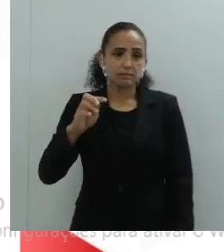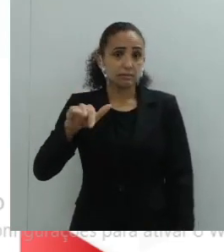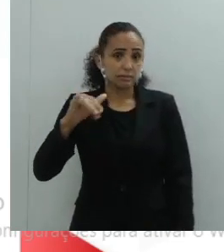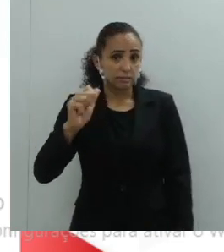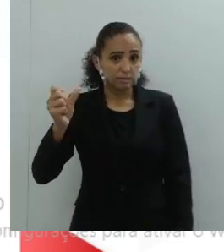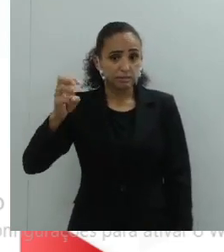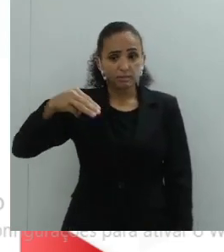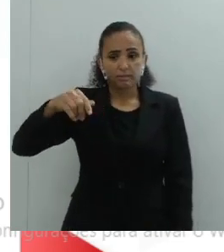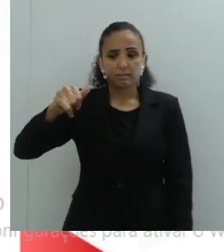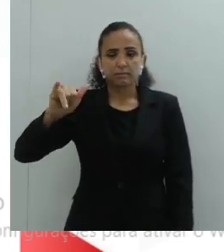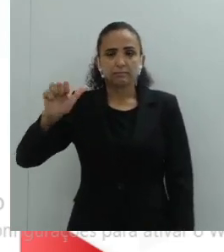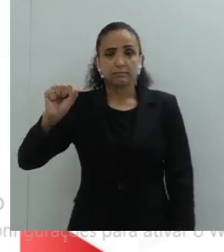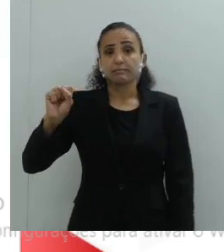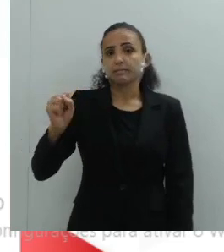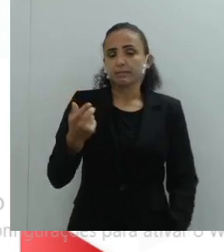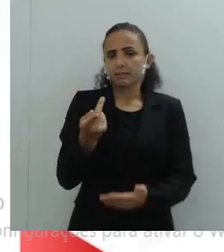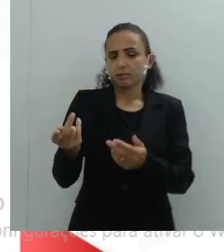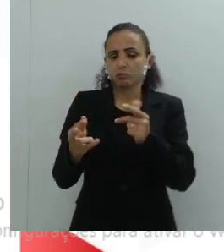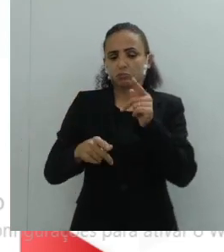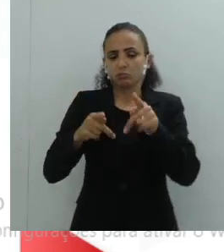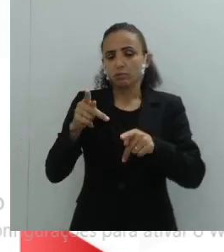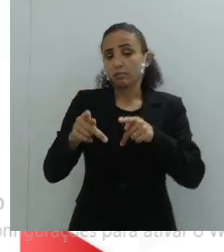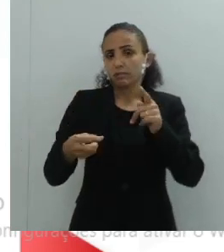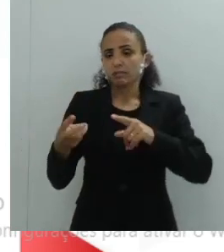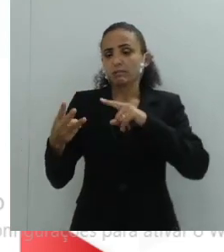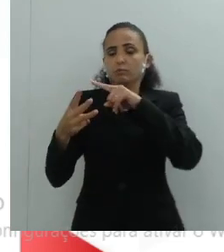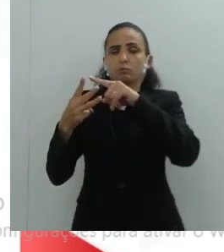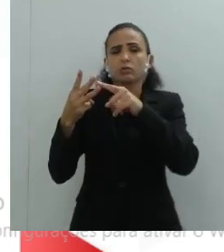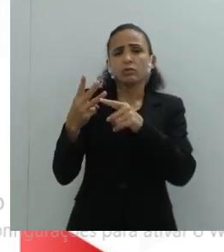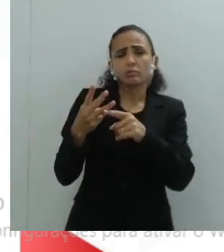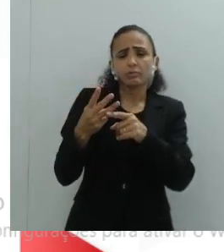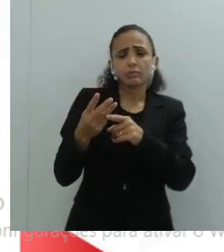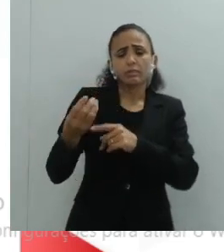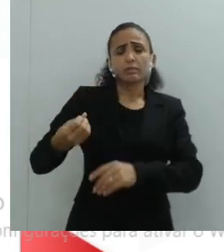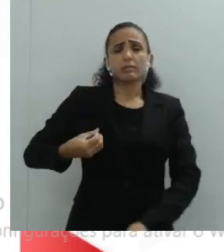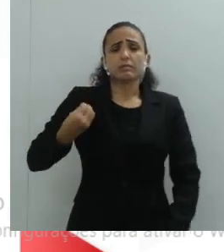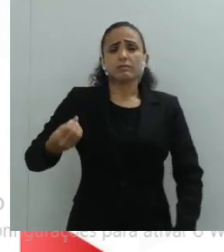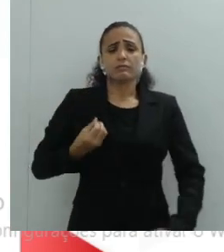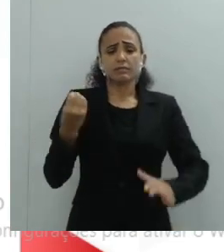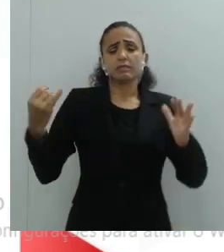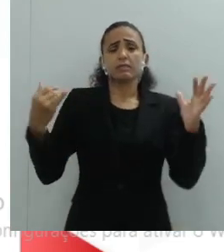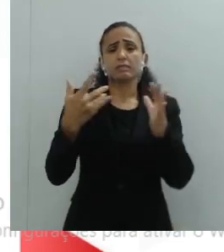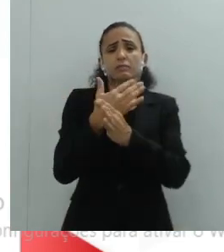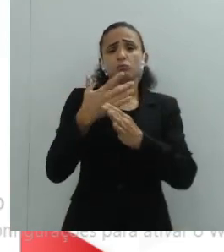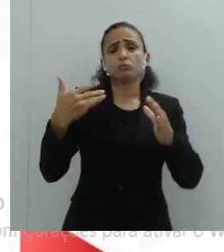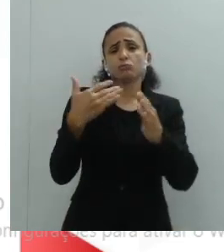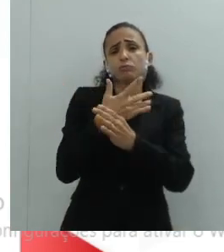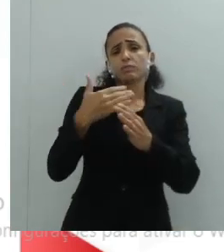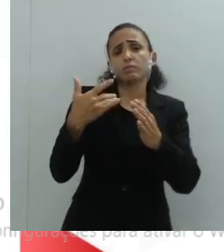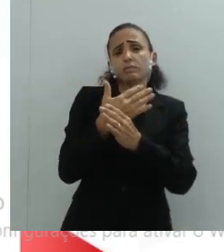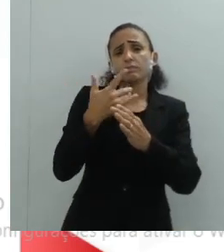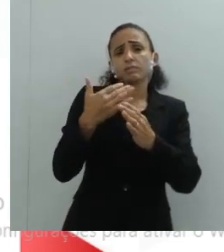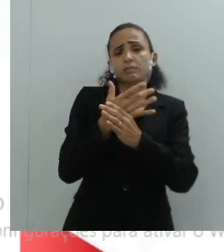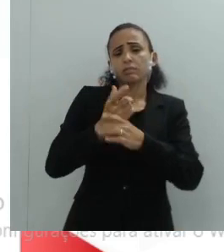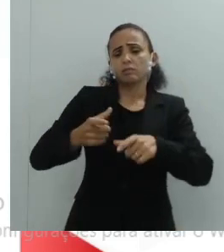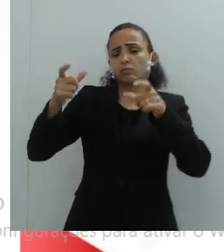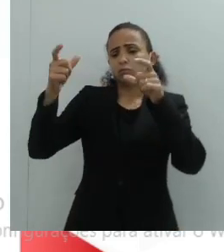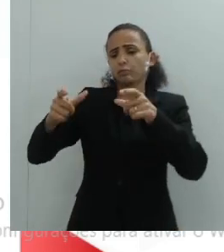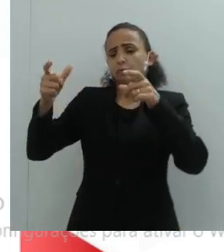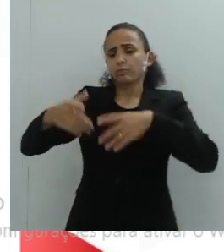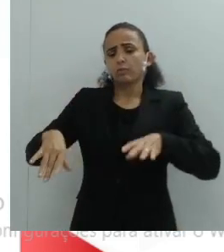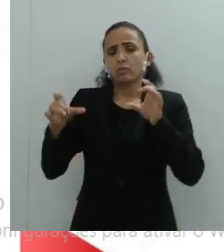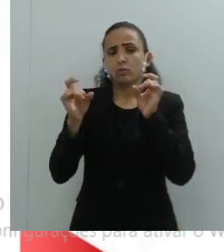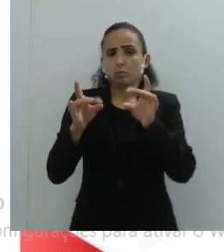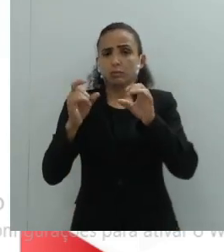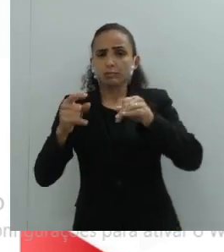três povos eram sedentários e viviam em cidades onde havia templos, palácios, mercados